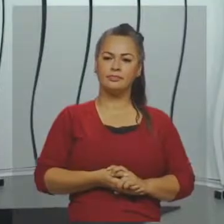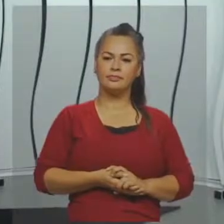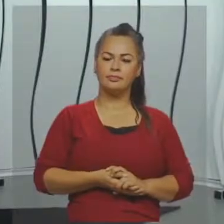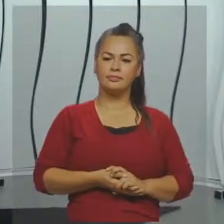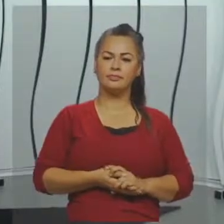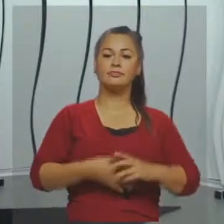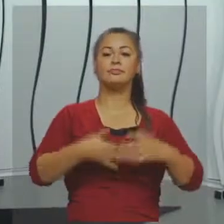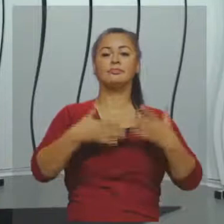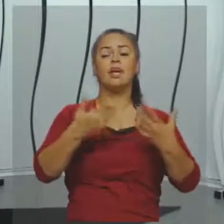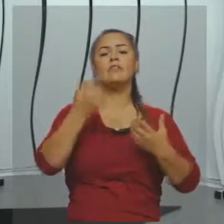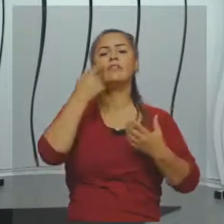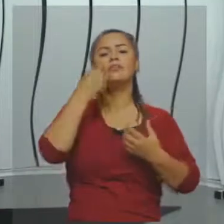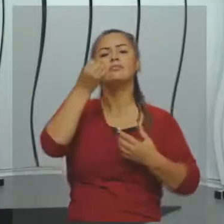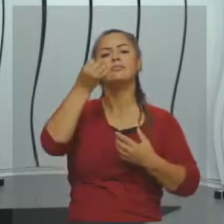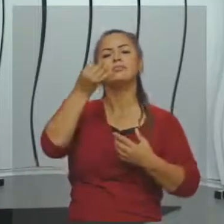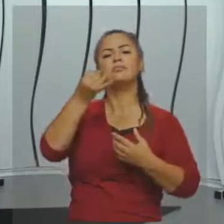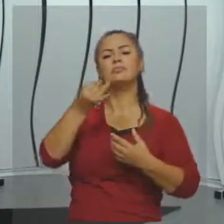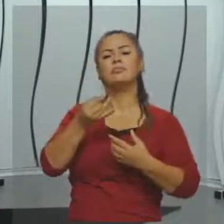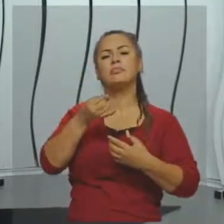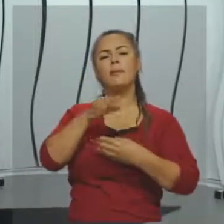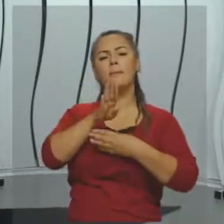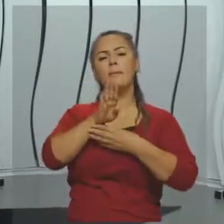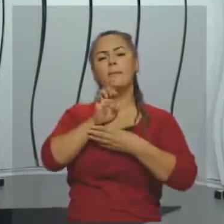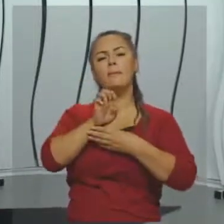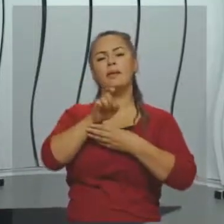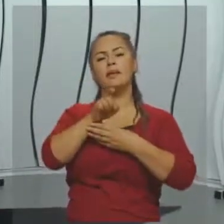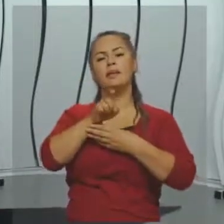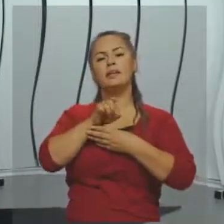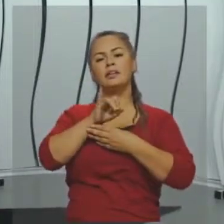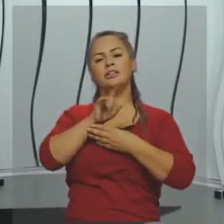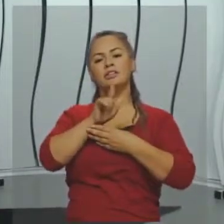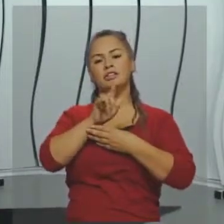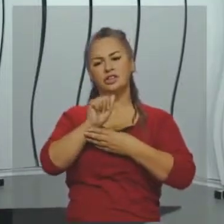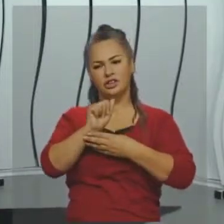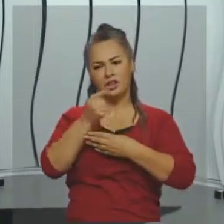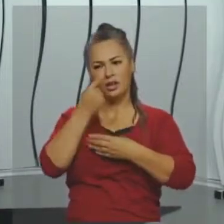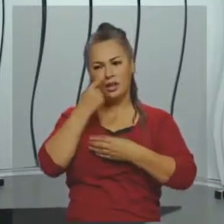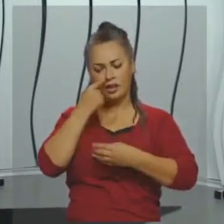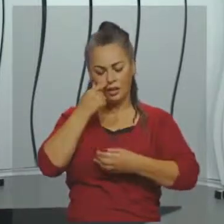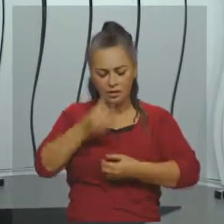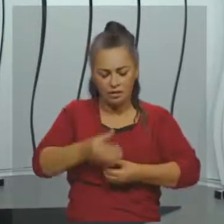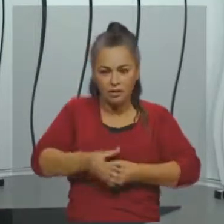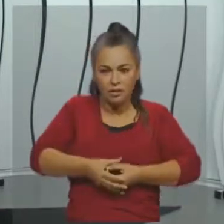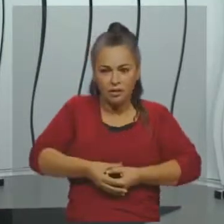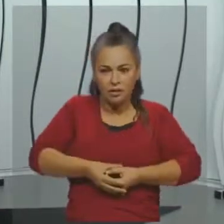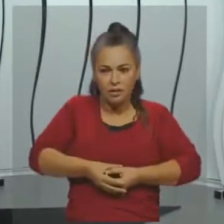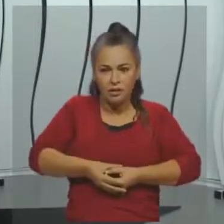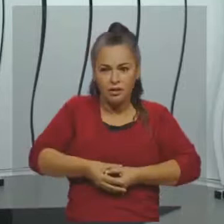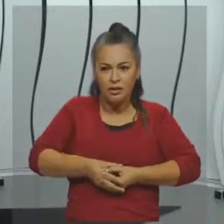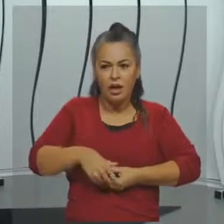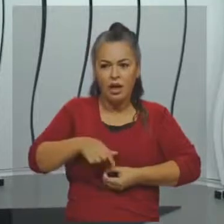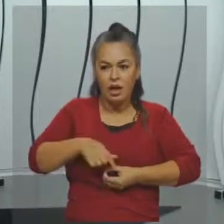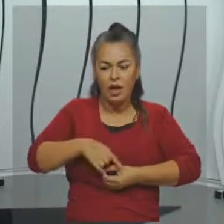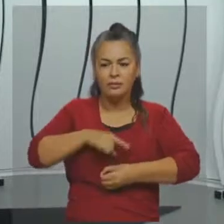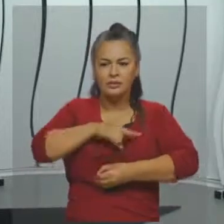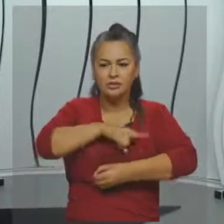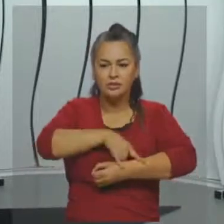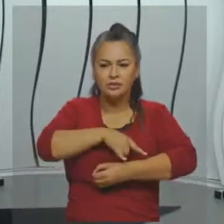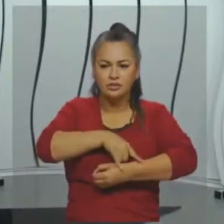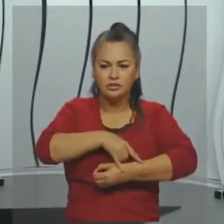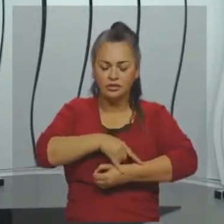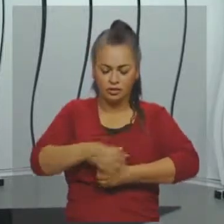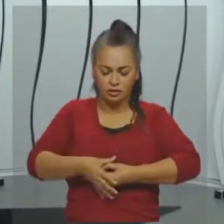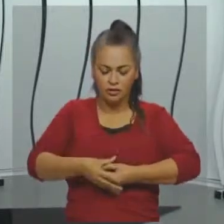Vamos falar da bexiga então. A bexiga então vai receber essa urina. Essa urina então que nada mais é do que o